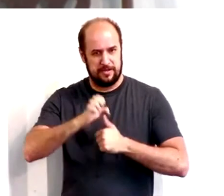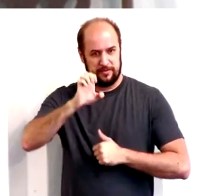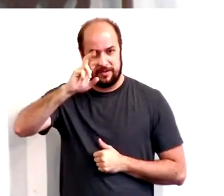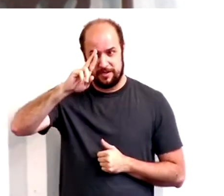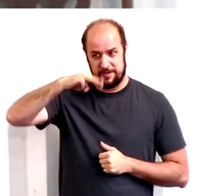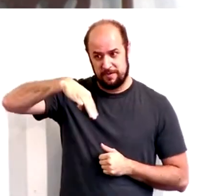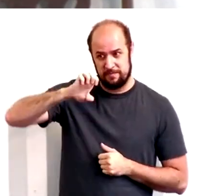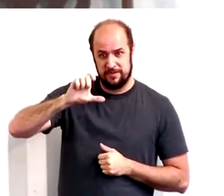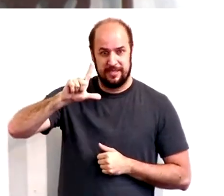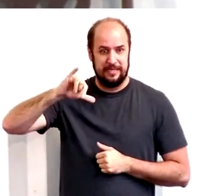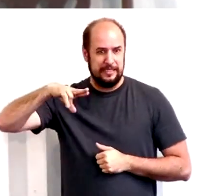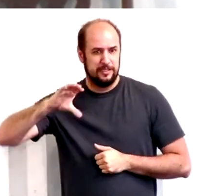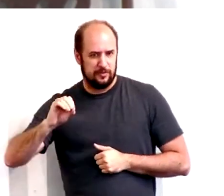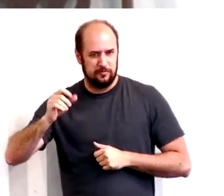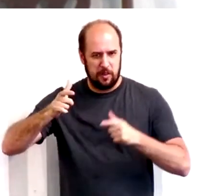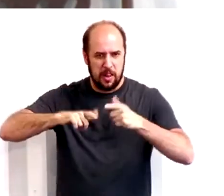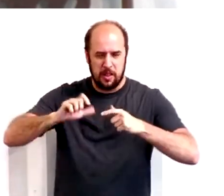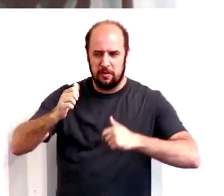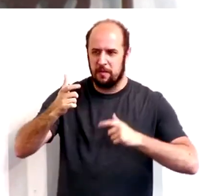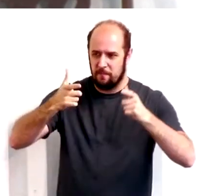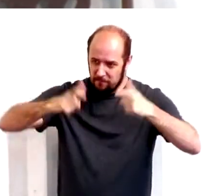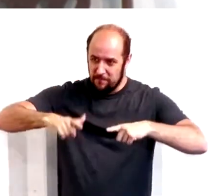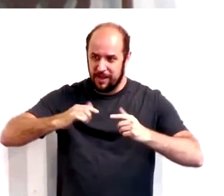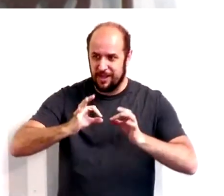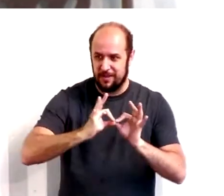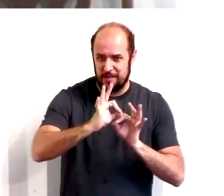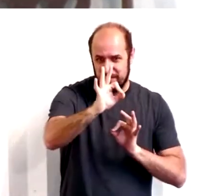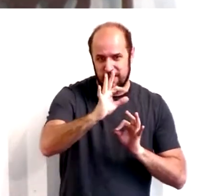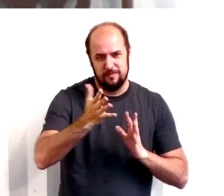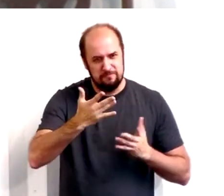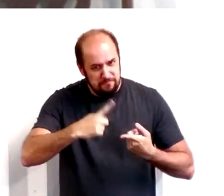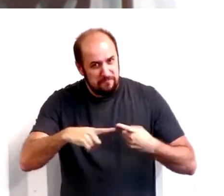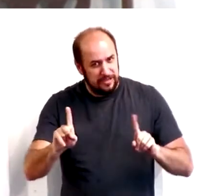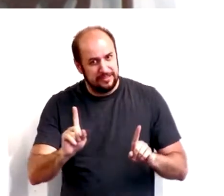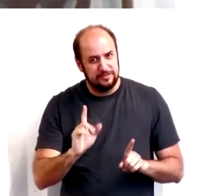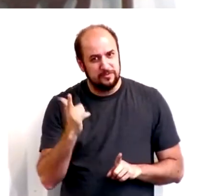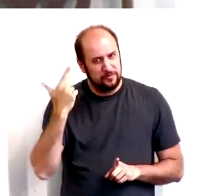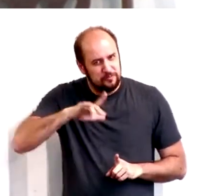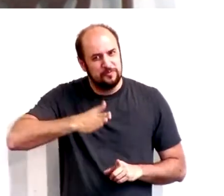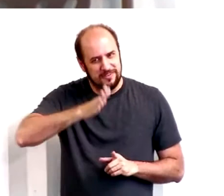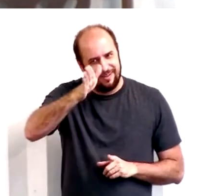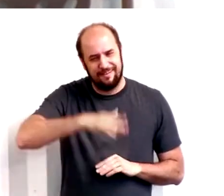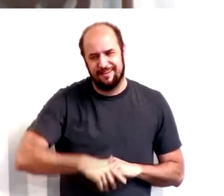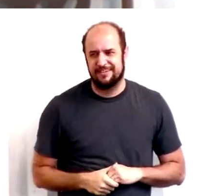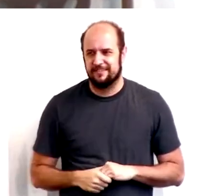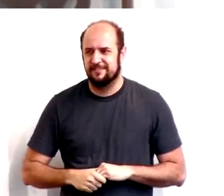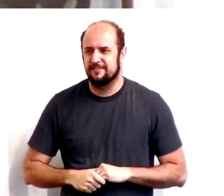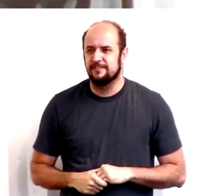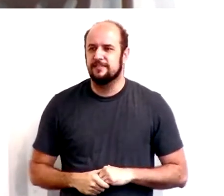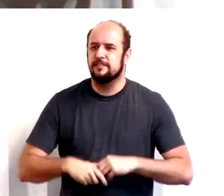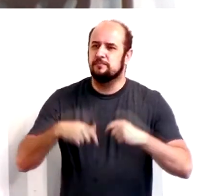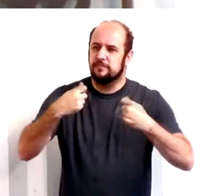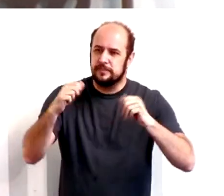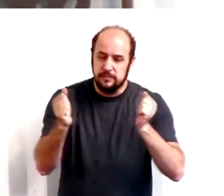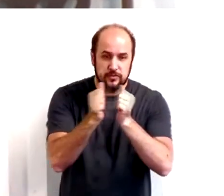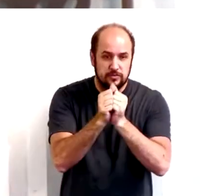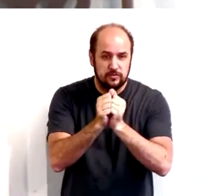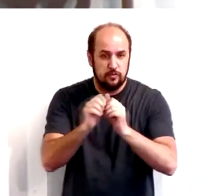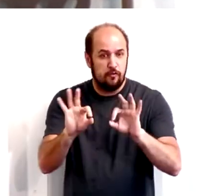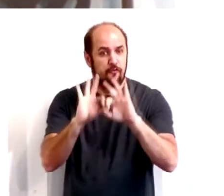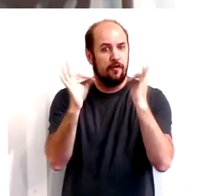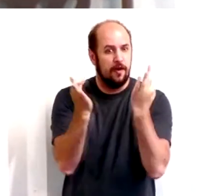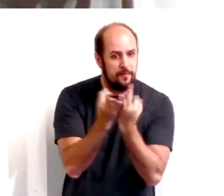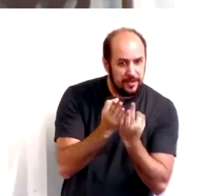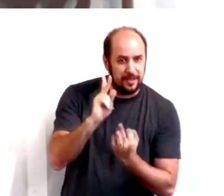Moçambique é um pouco mais distante, tem que juntar muito dinheiro para poder ir lá, mas nós temos que ir. E nós temos que ir com eles, com a família